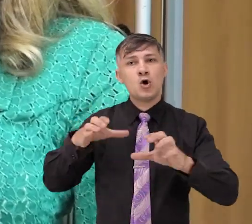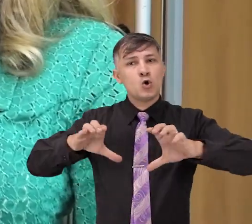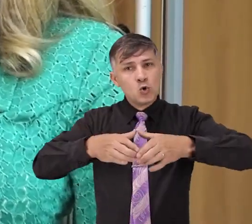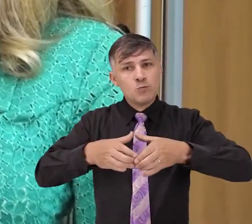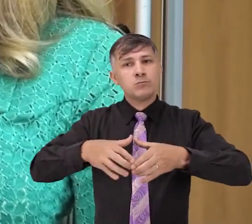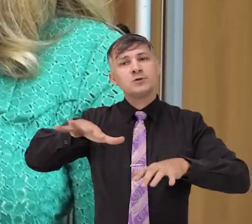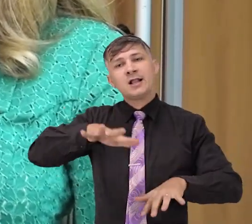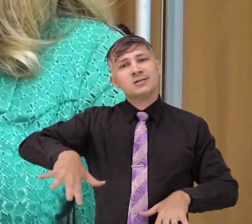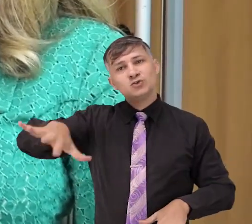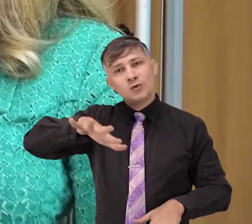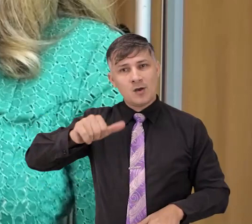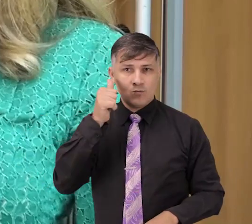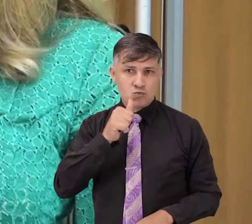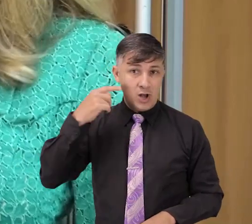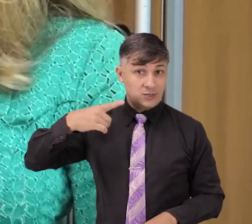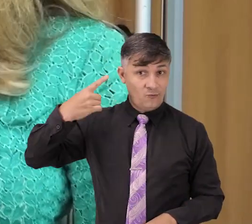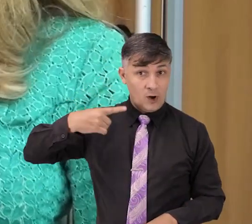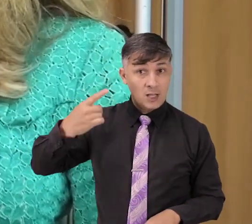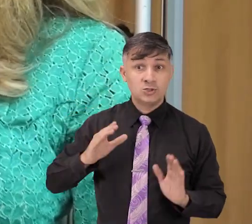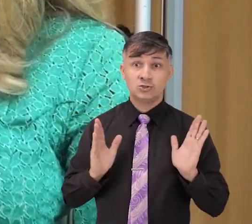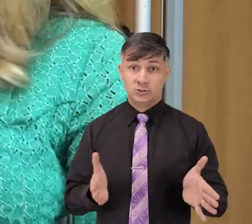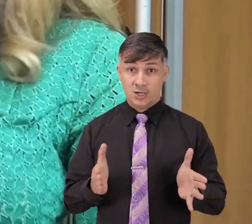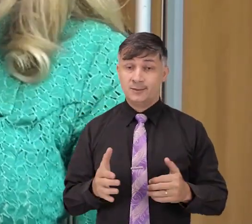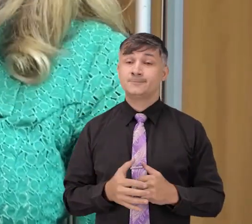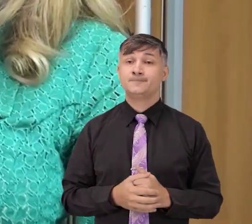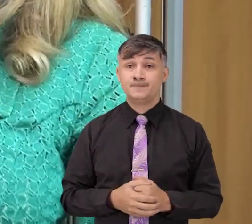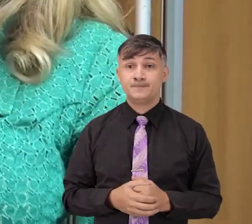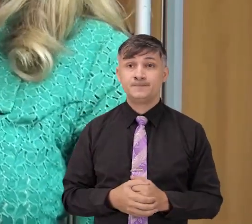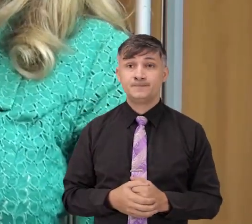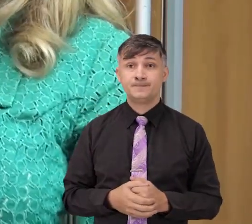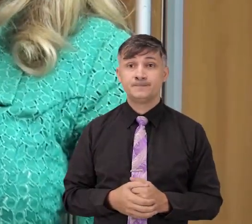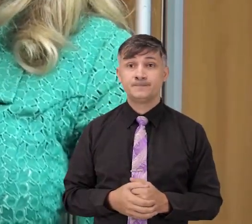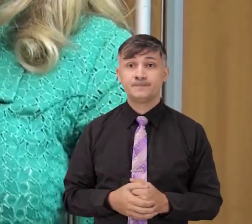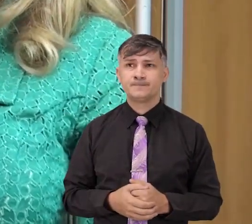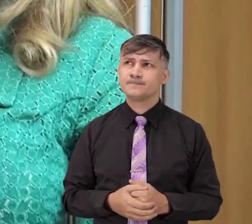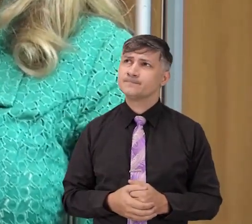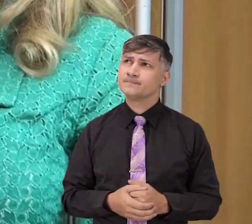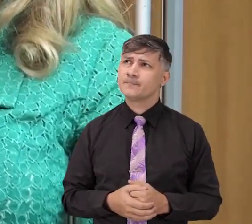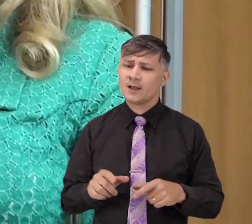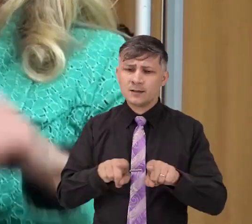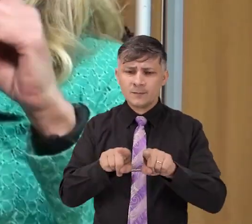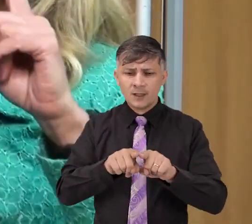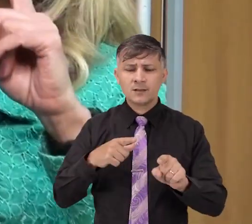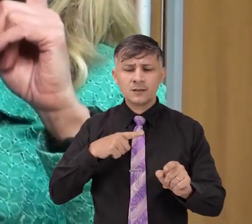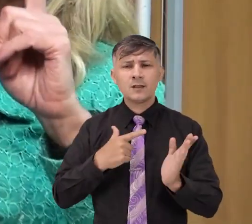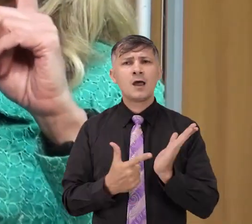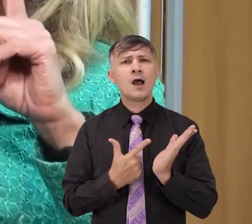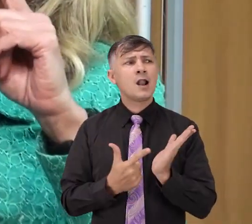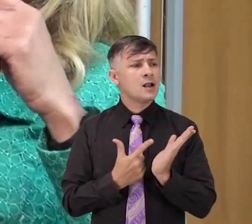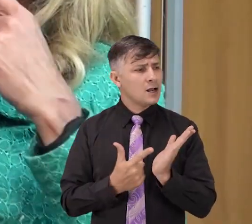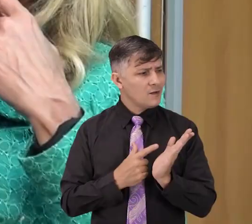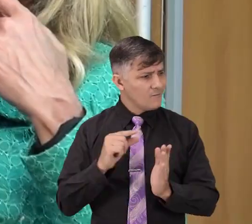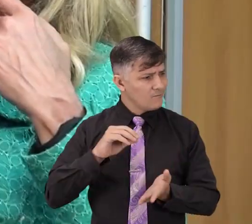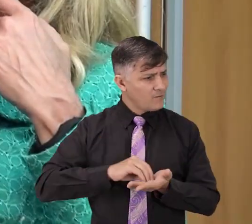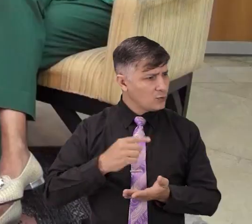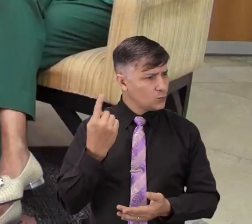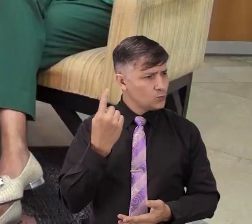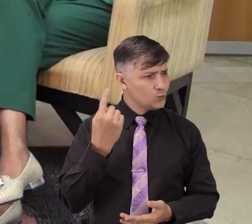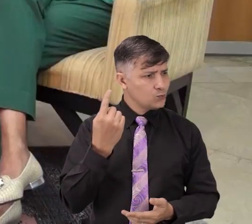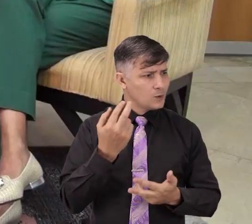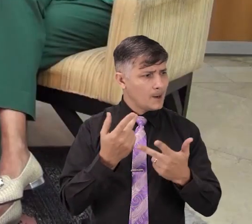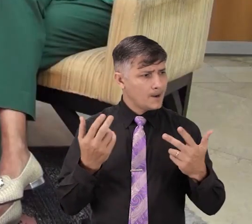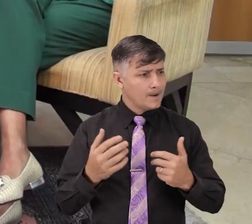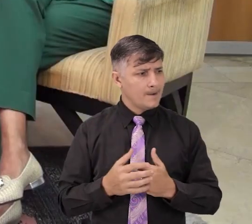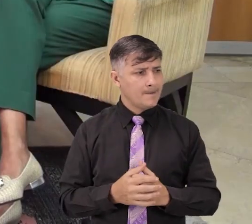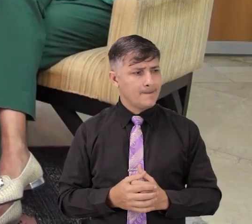Comissão Nacional da Mulher Advogada. Tem cartilha, tá faltando alguma coisa aqui,